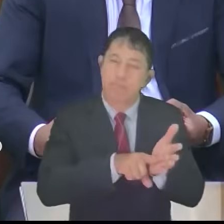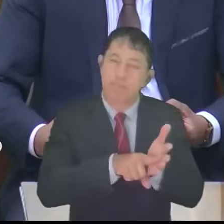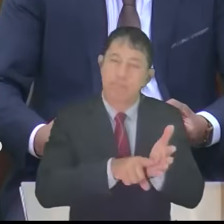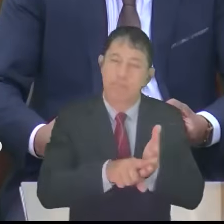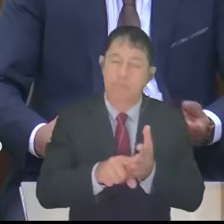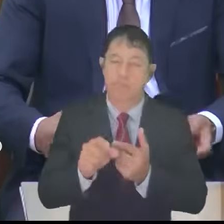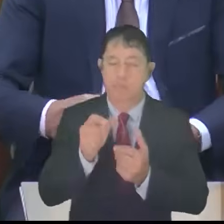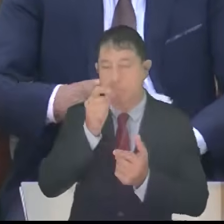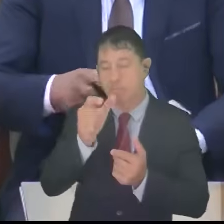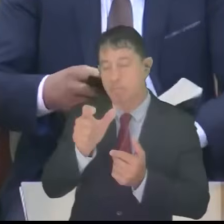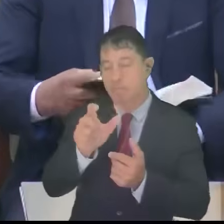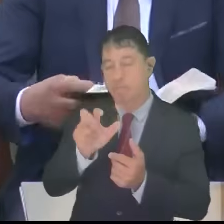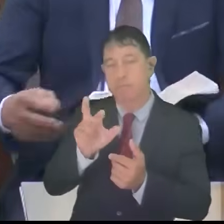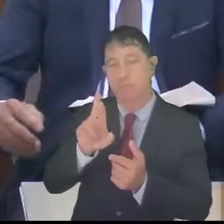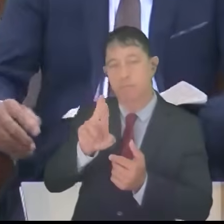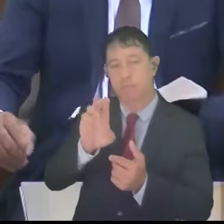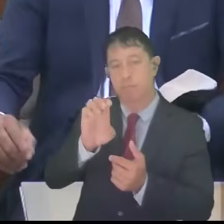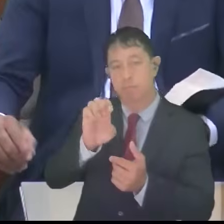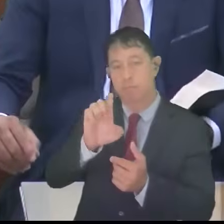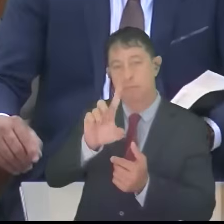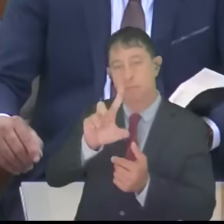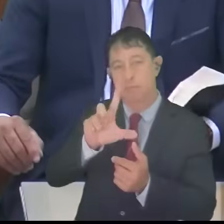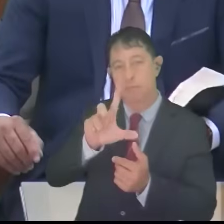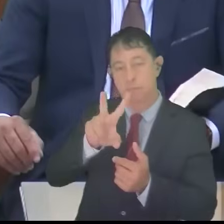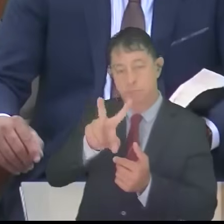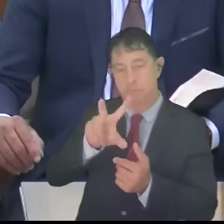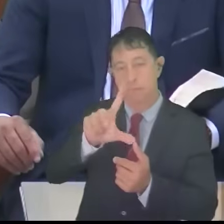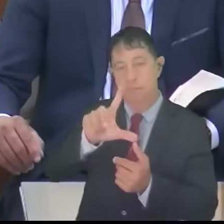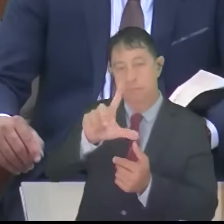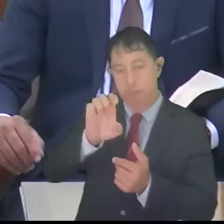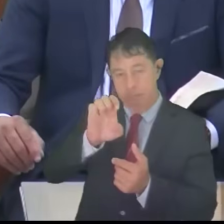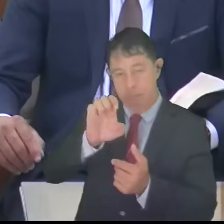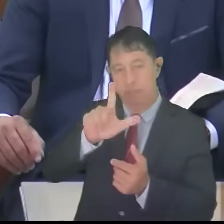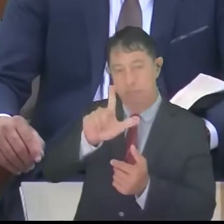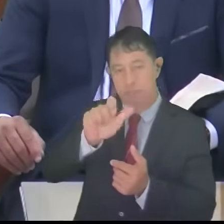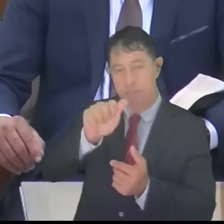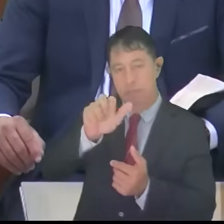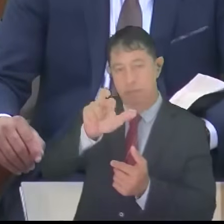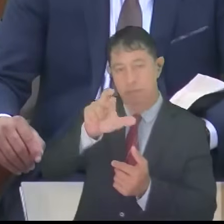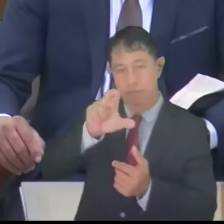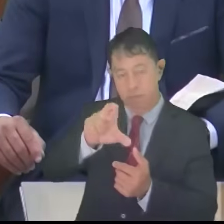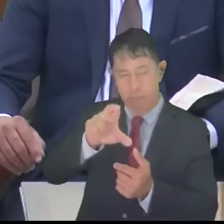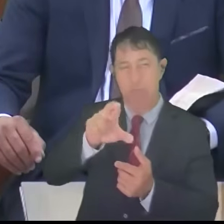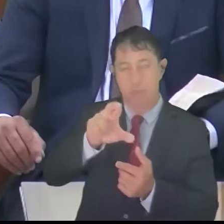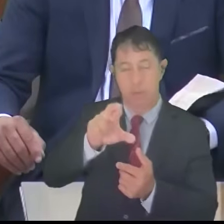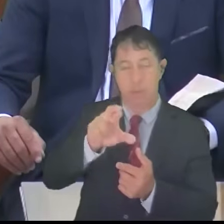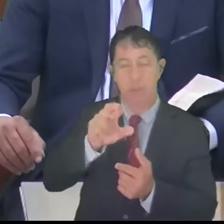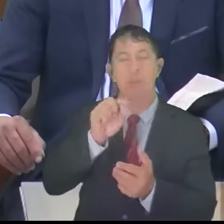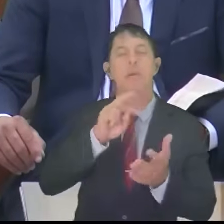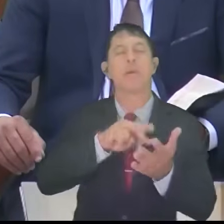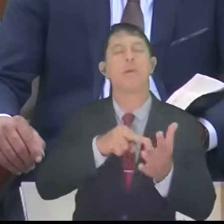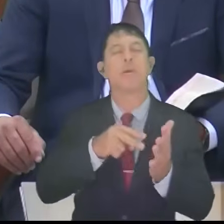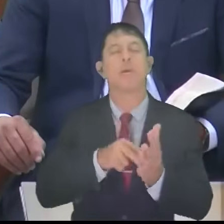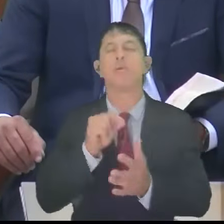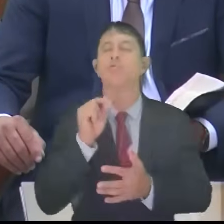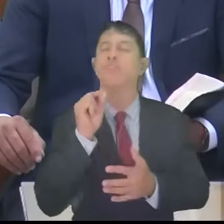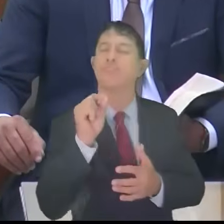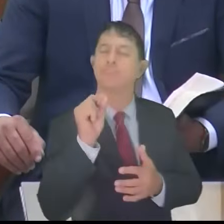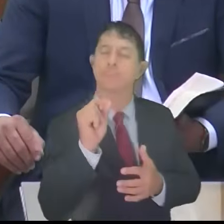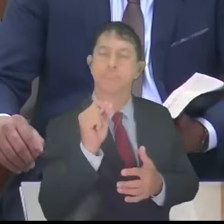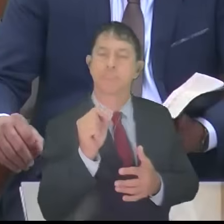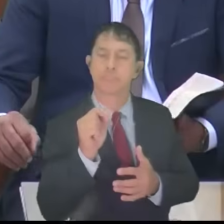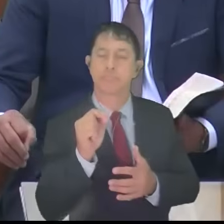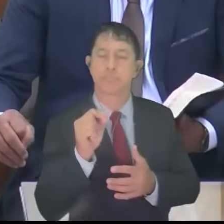latim revelatio. E o que é revelar? Revelar é tirar o véu. A palavra ré